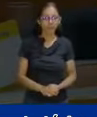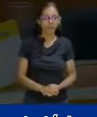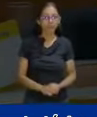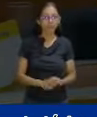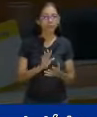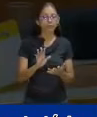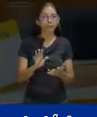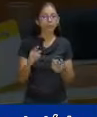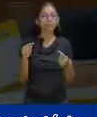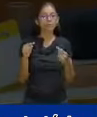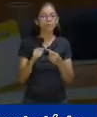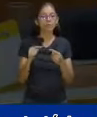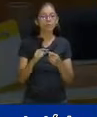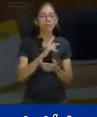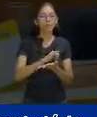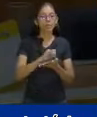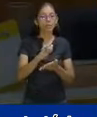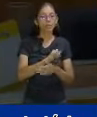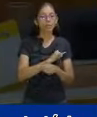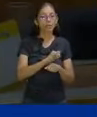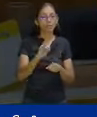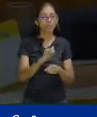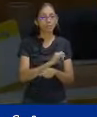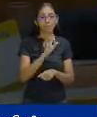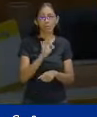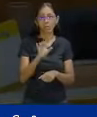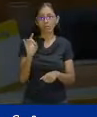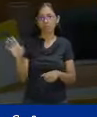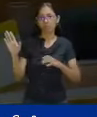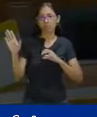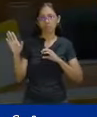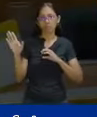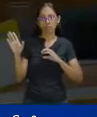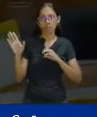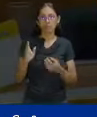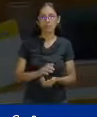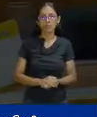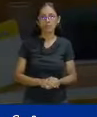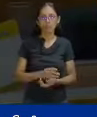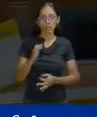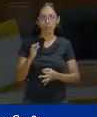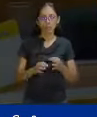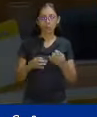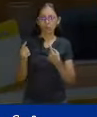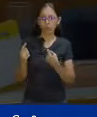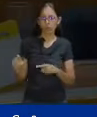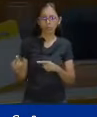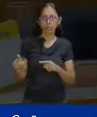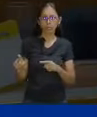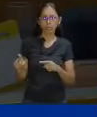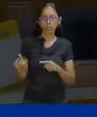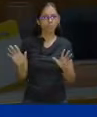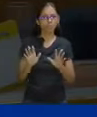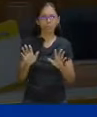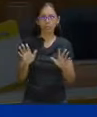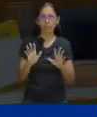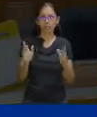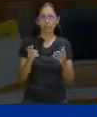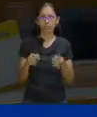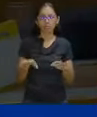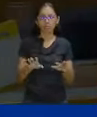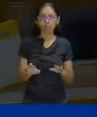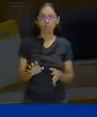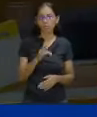da estratégia do partido ou do candidato. O Estado juiz não deve interferir nisso. Se a